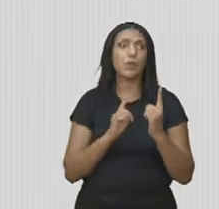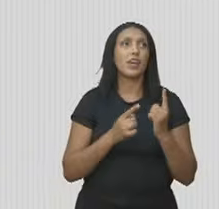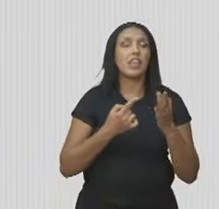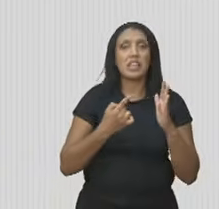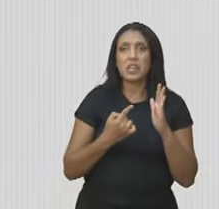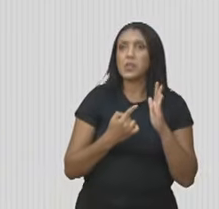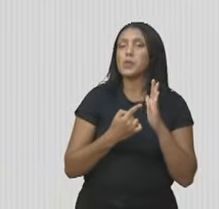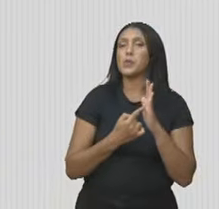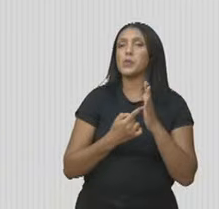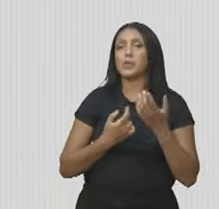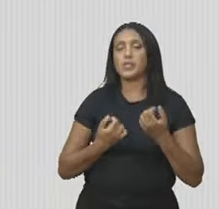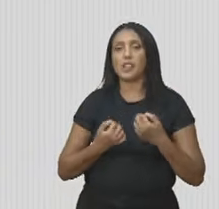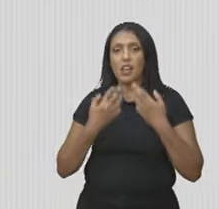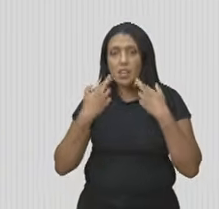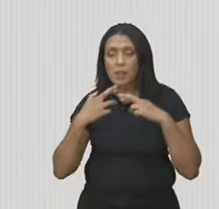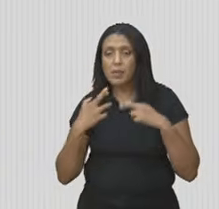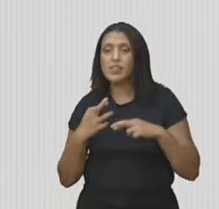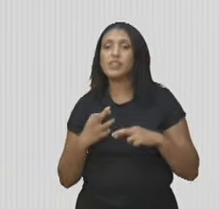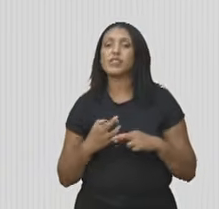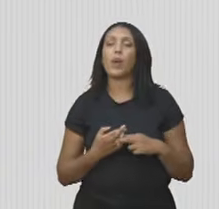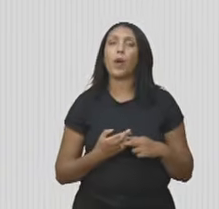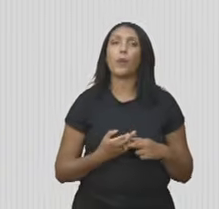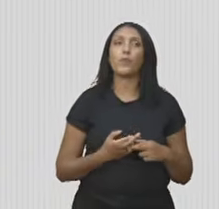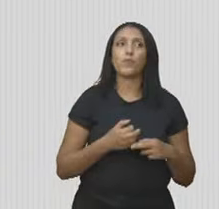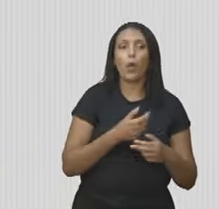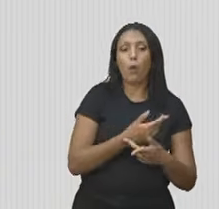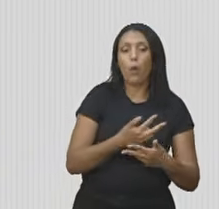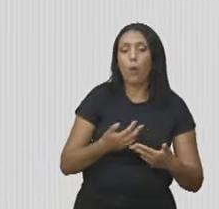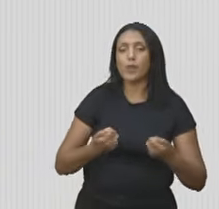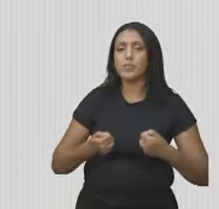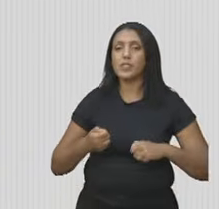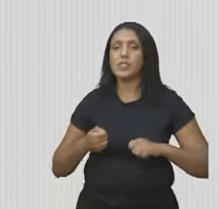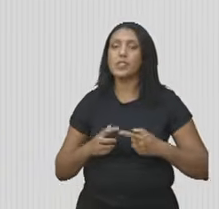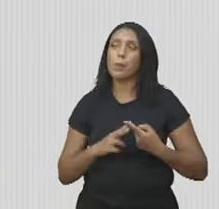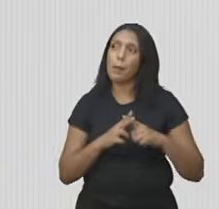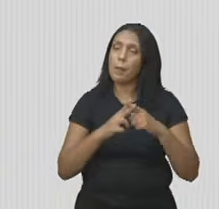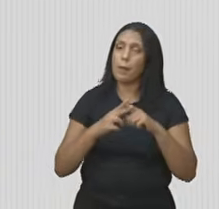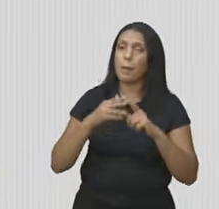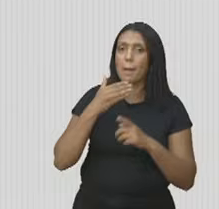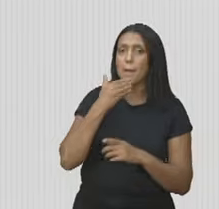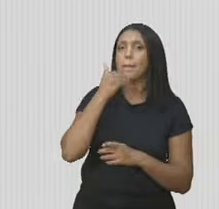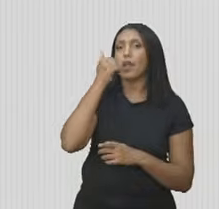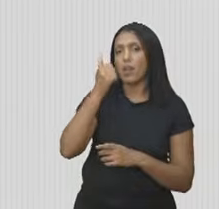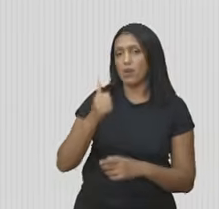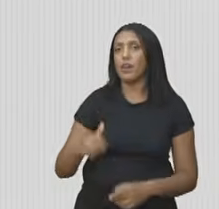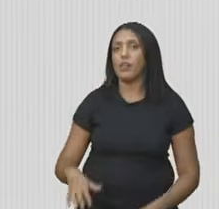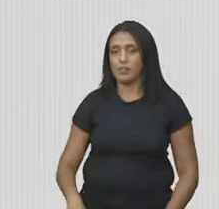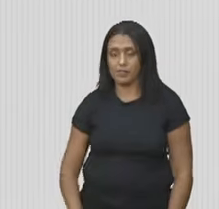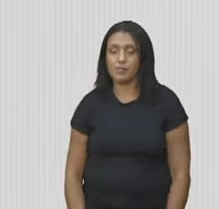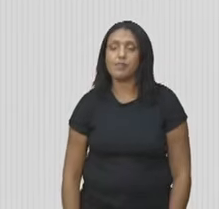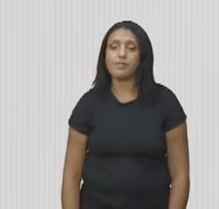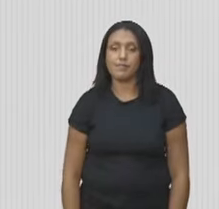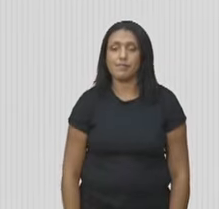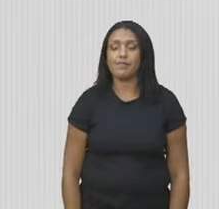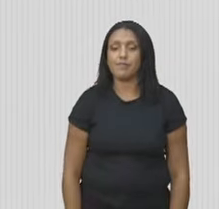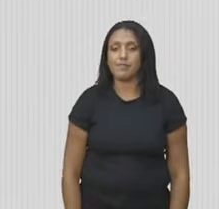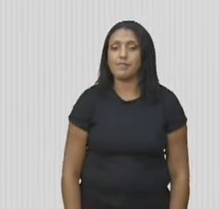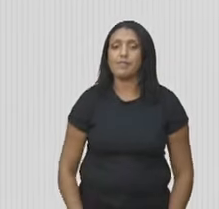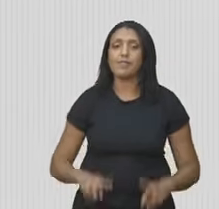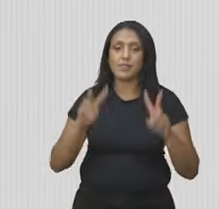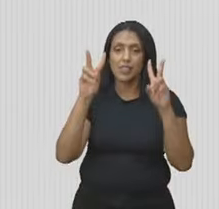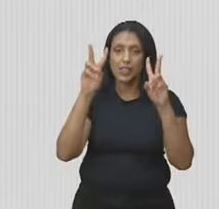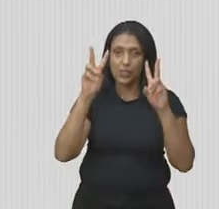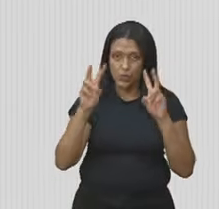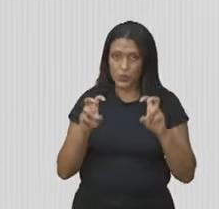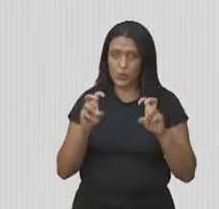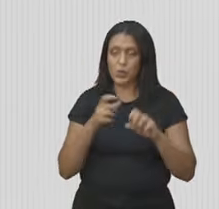melhorias na mobilidade, na saúde, na educação, e por aí vai. Falando em educação, eu preciso destacar